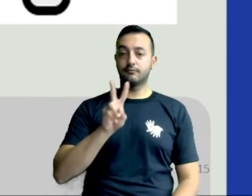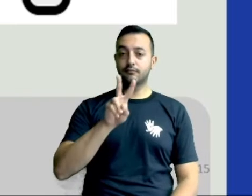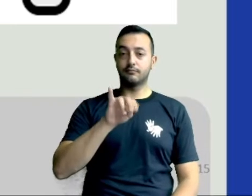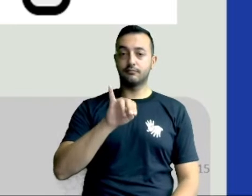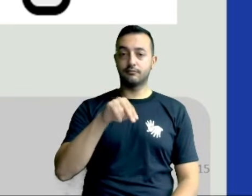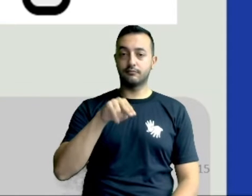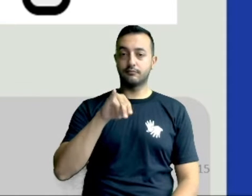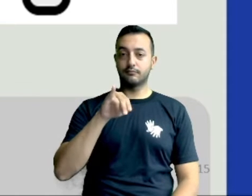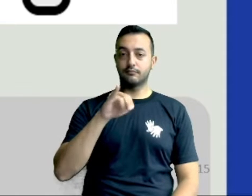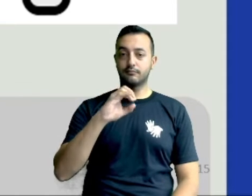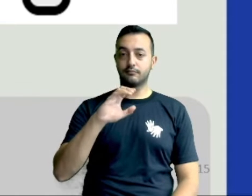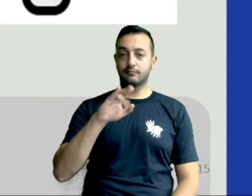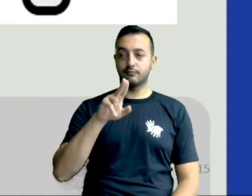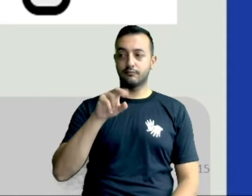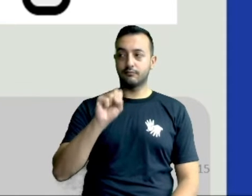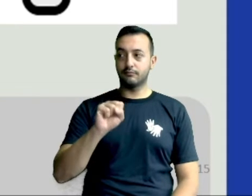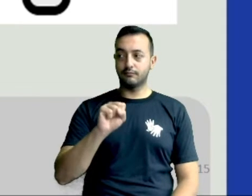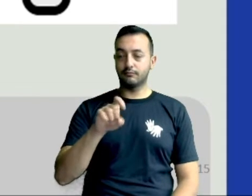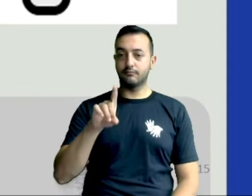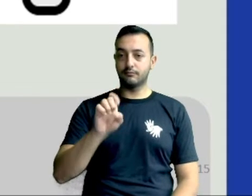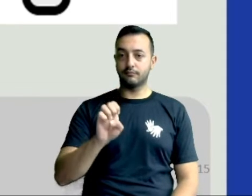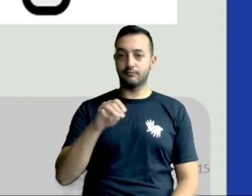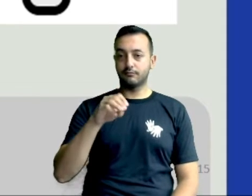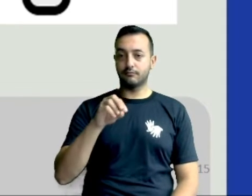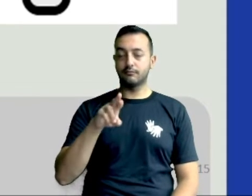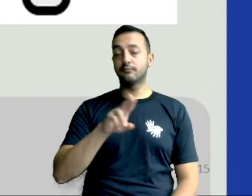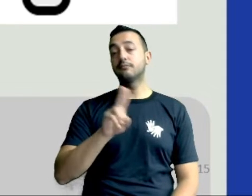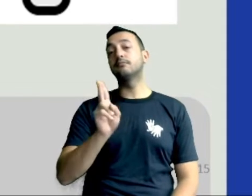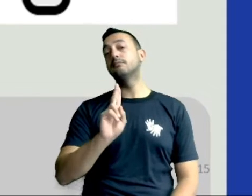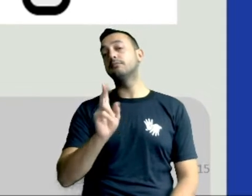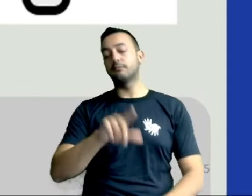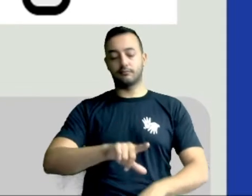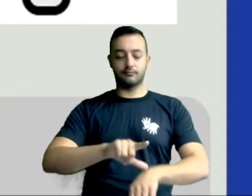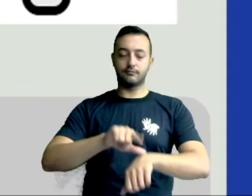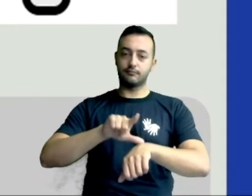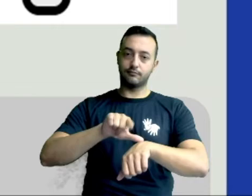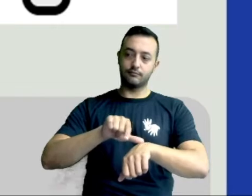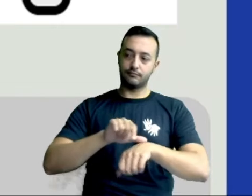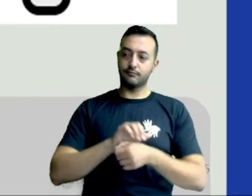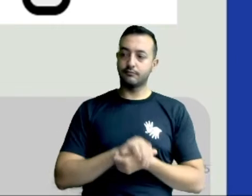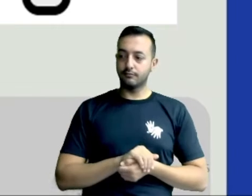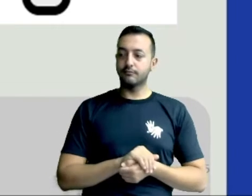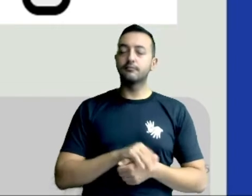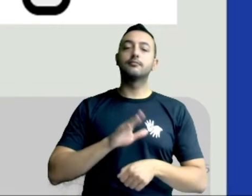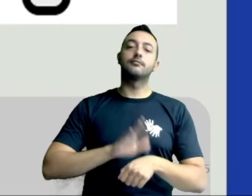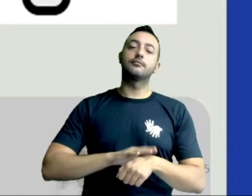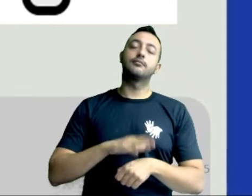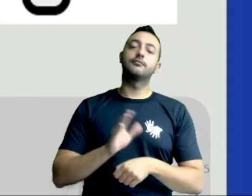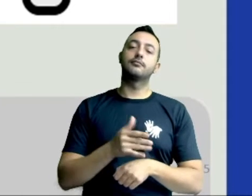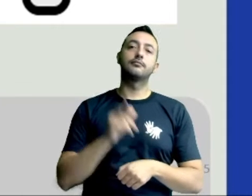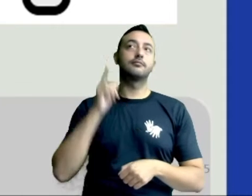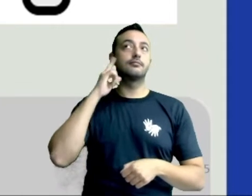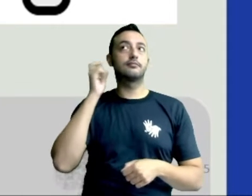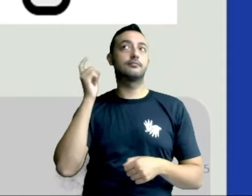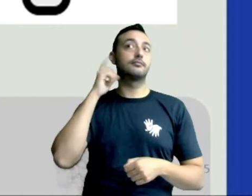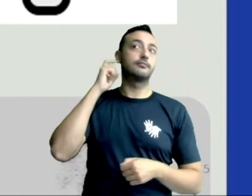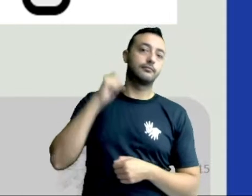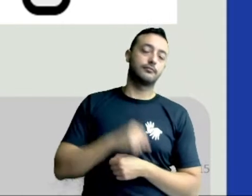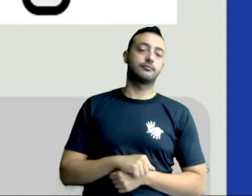de Moraes, chamado O Relógio. Vamos ver? Passatempo, tic-tac.